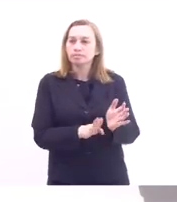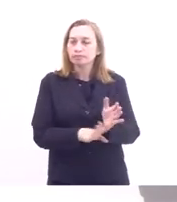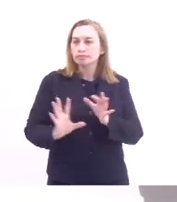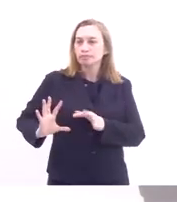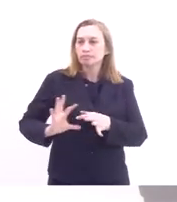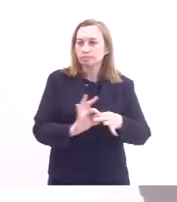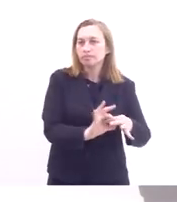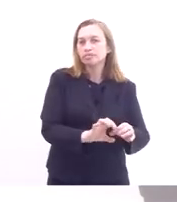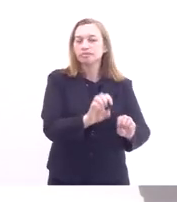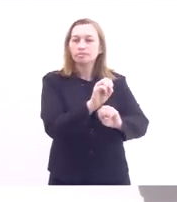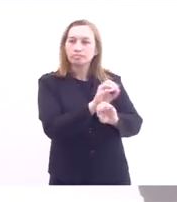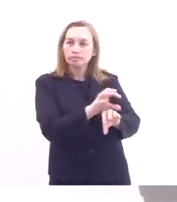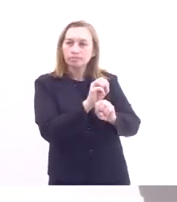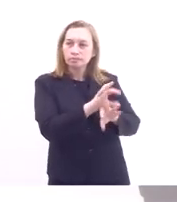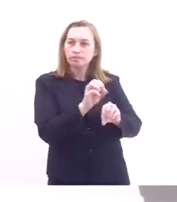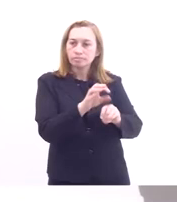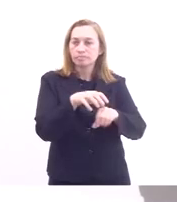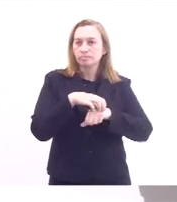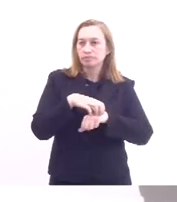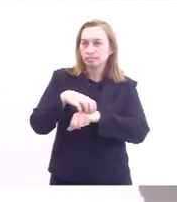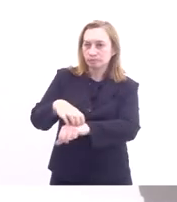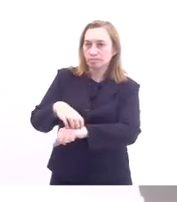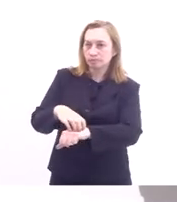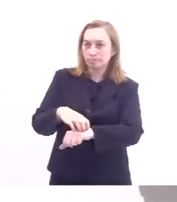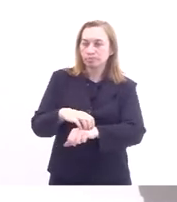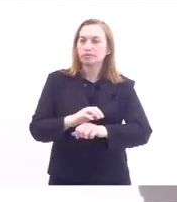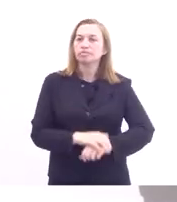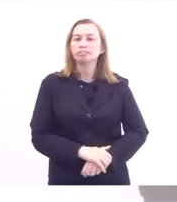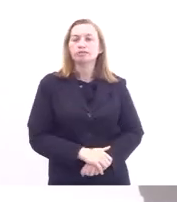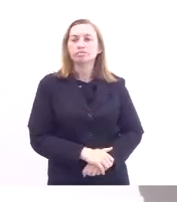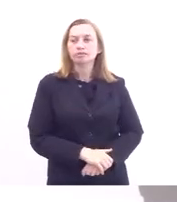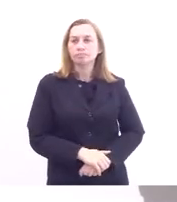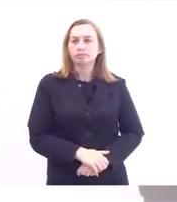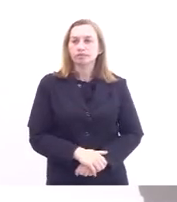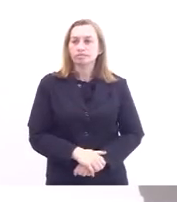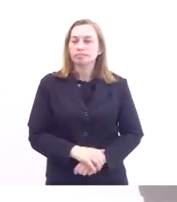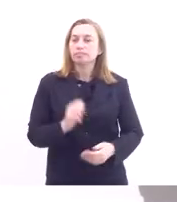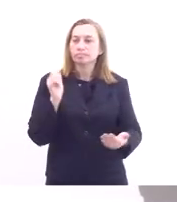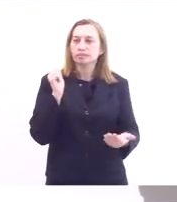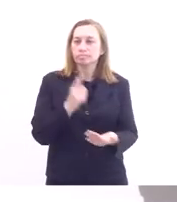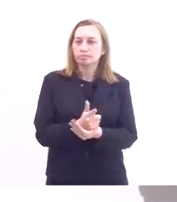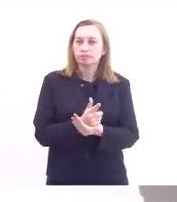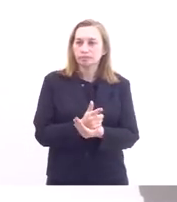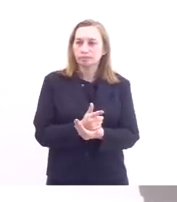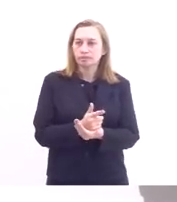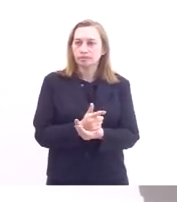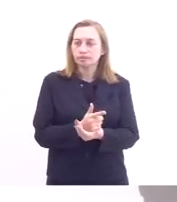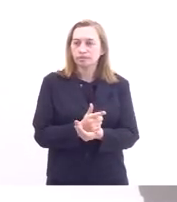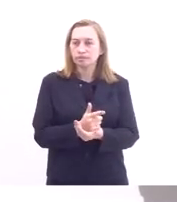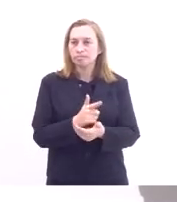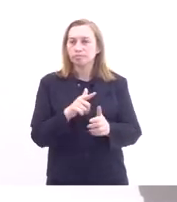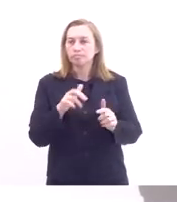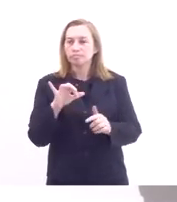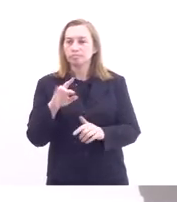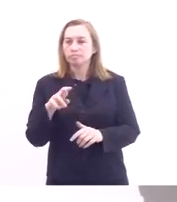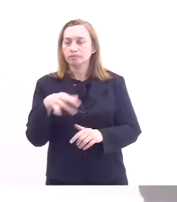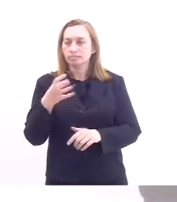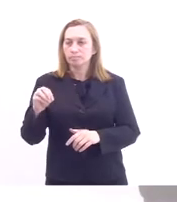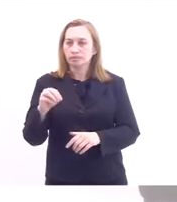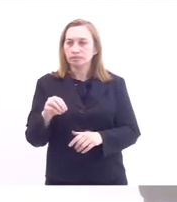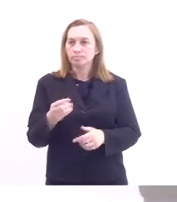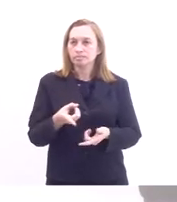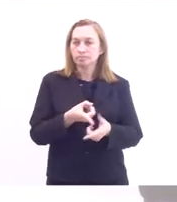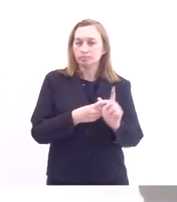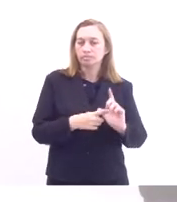ligadas à educação, a transportes, a questão do pagamento da operação de securitização